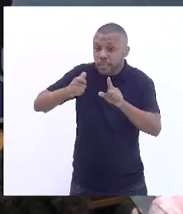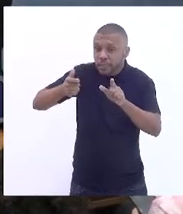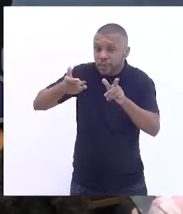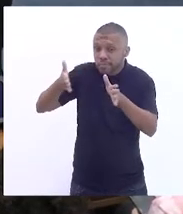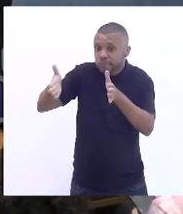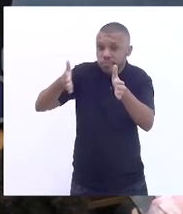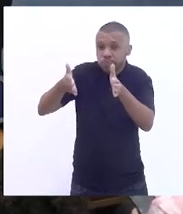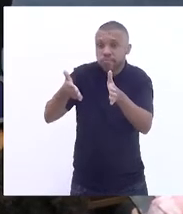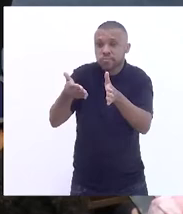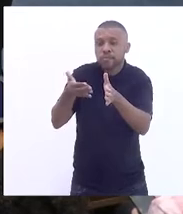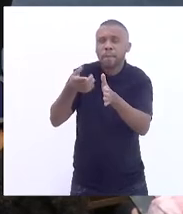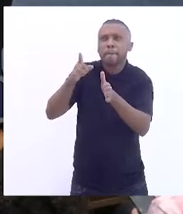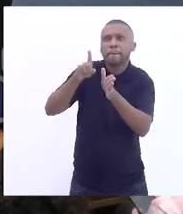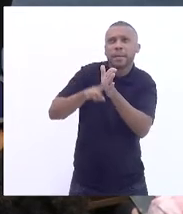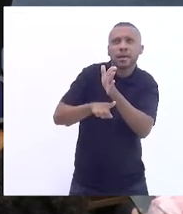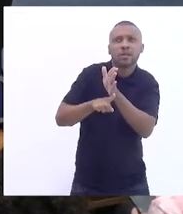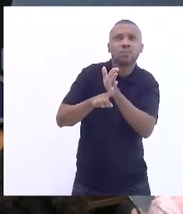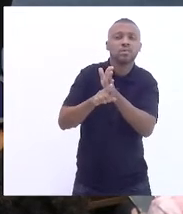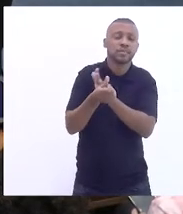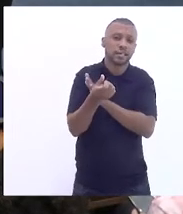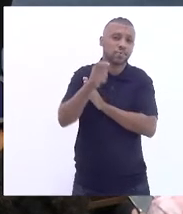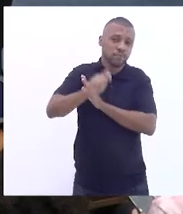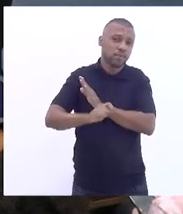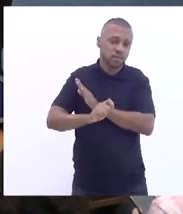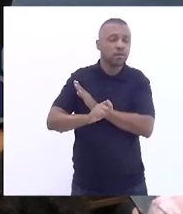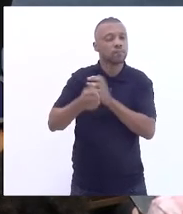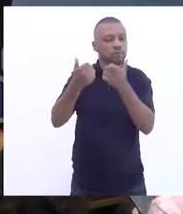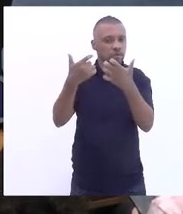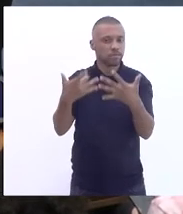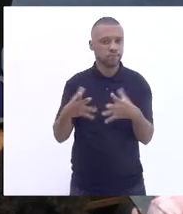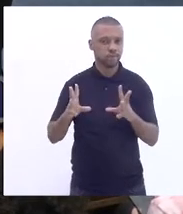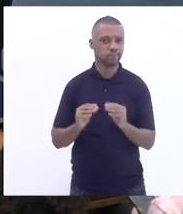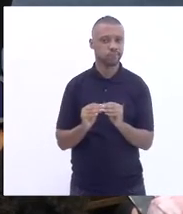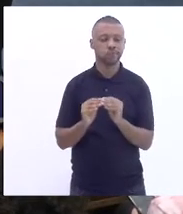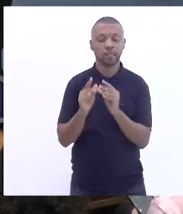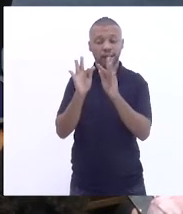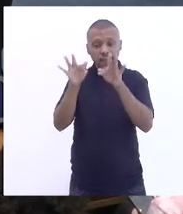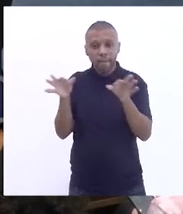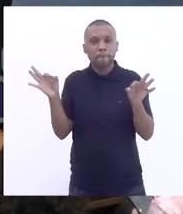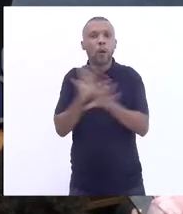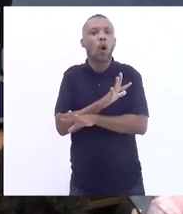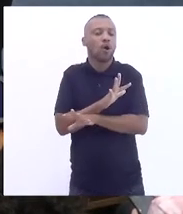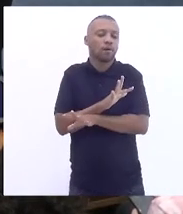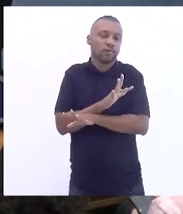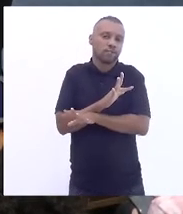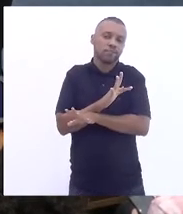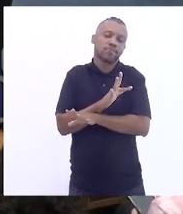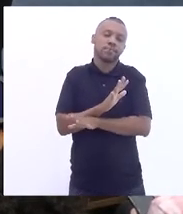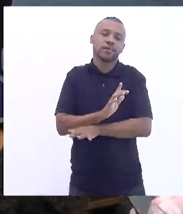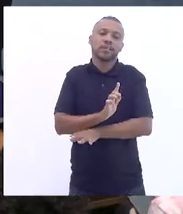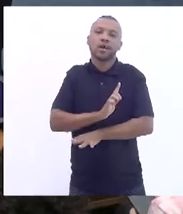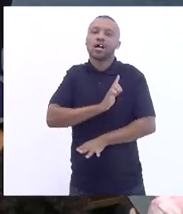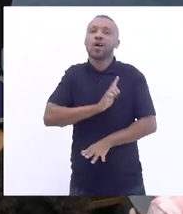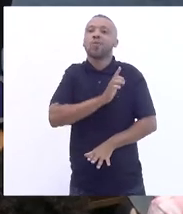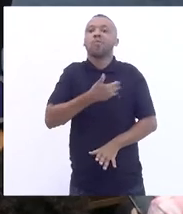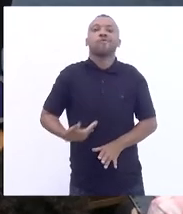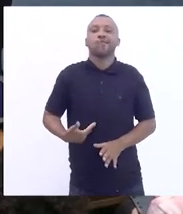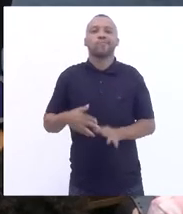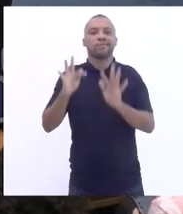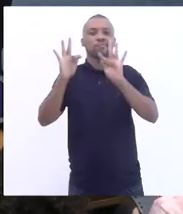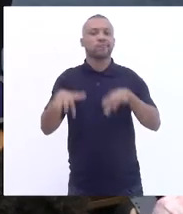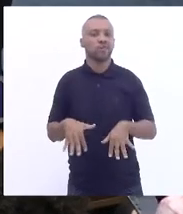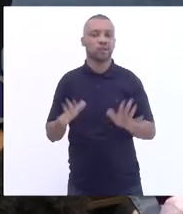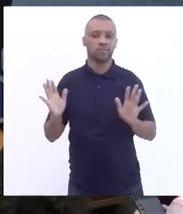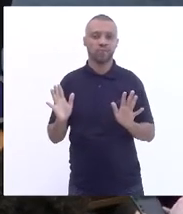que nós menos de seja seis meses um dia né É para finalizar essa atual gestão Então